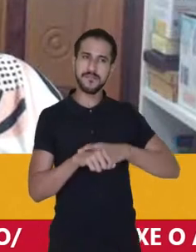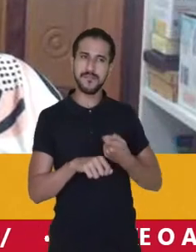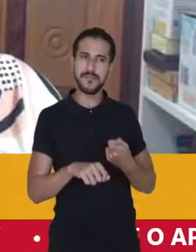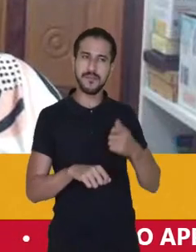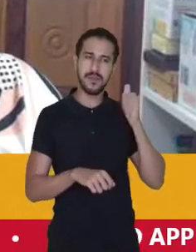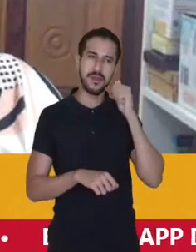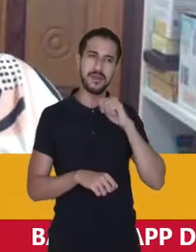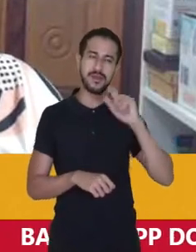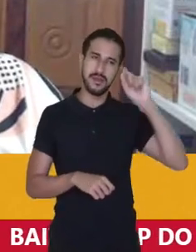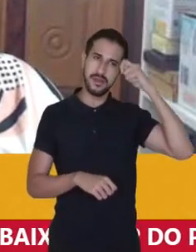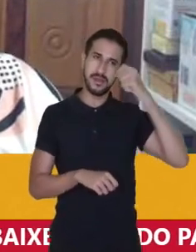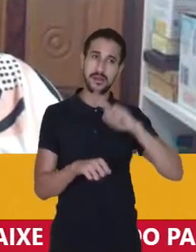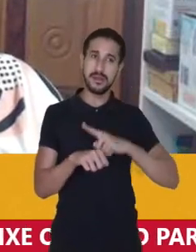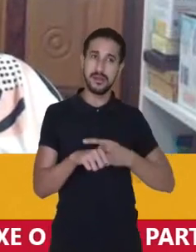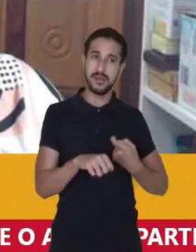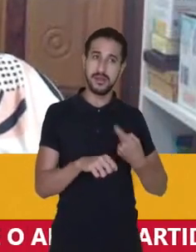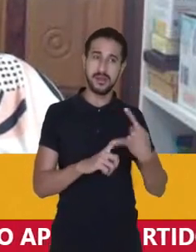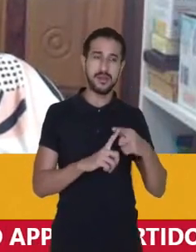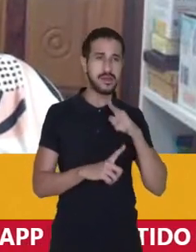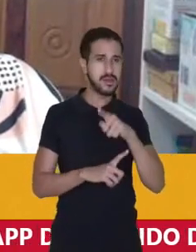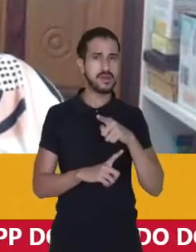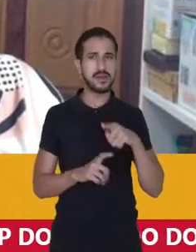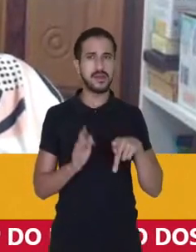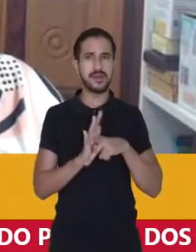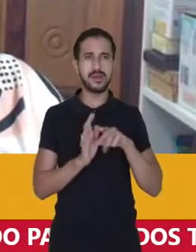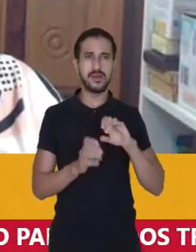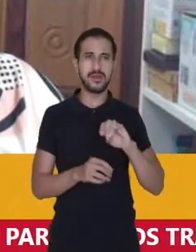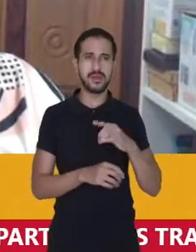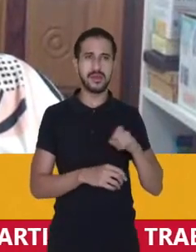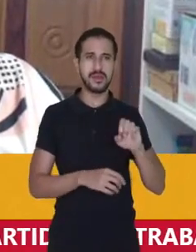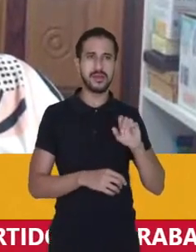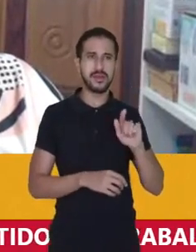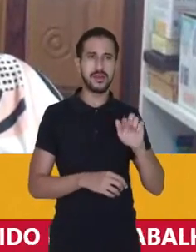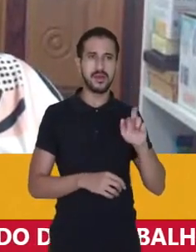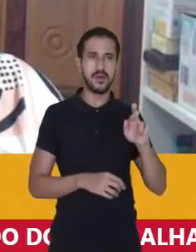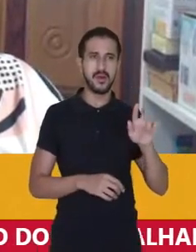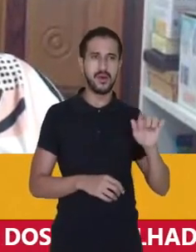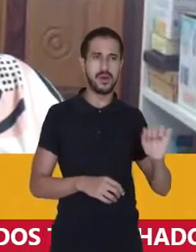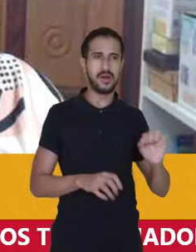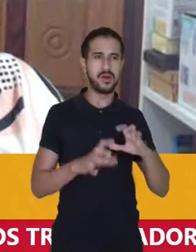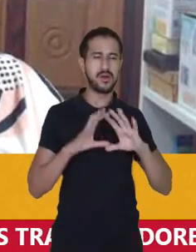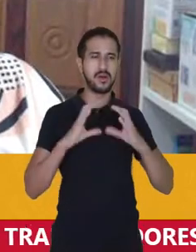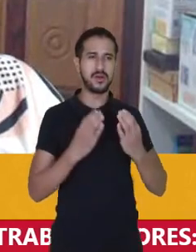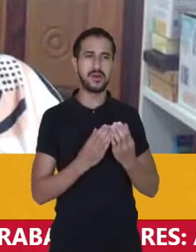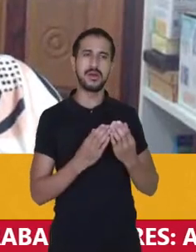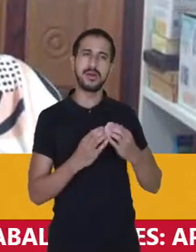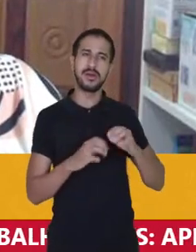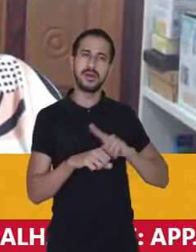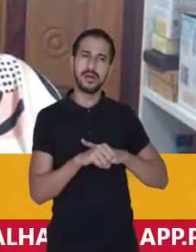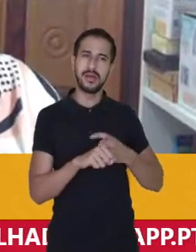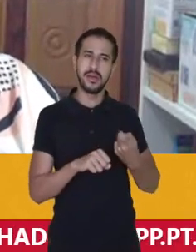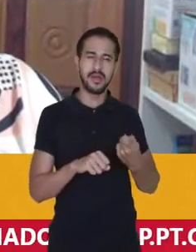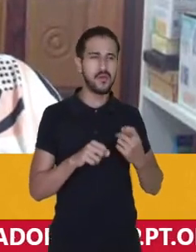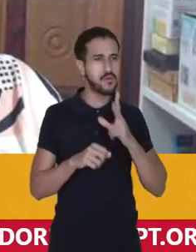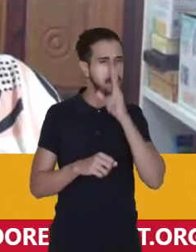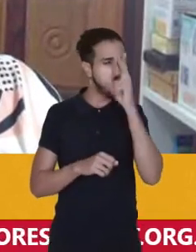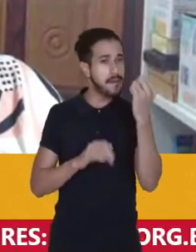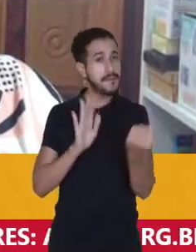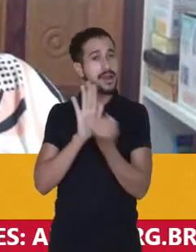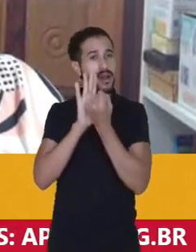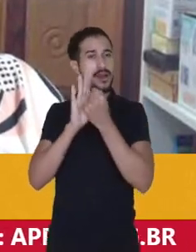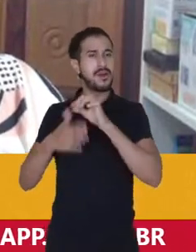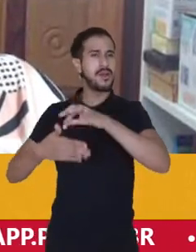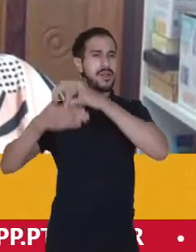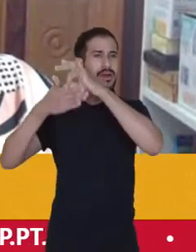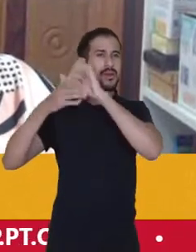negras quilombolas, porque você é de Conceição das Crioulas, né? Uma comunidade quilombola muito forte, marcada pela